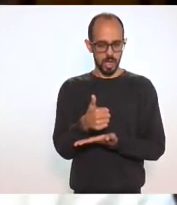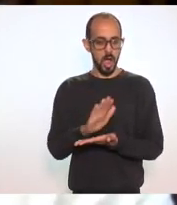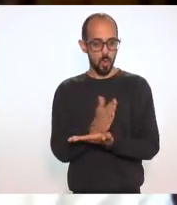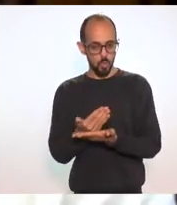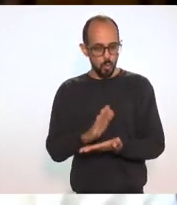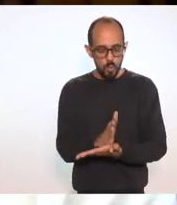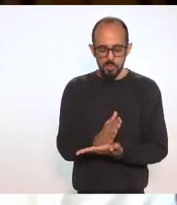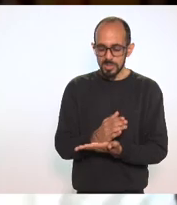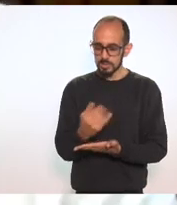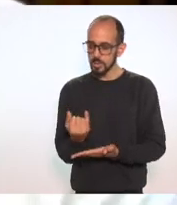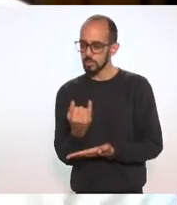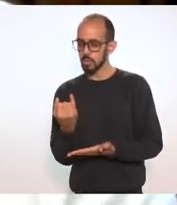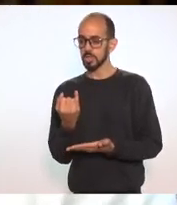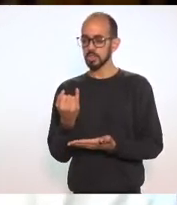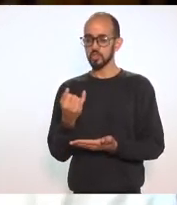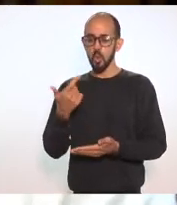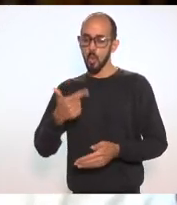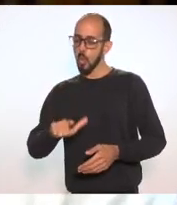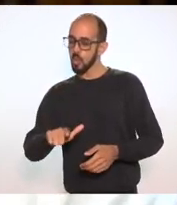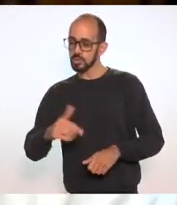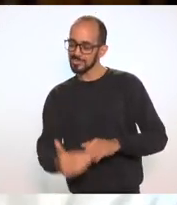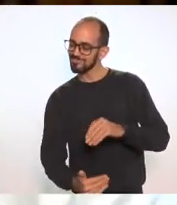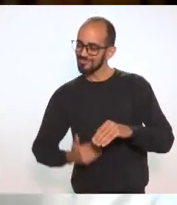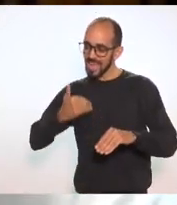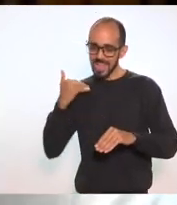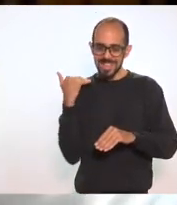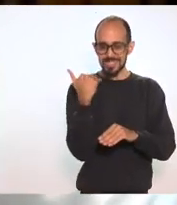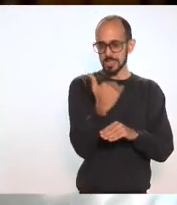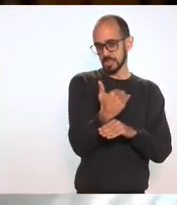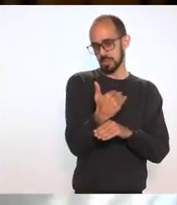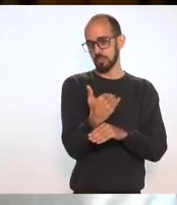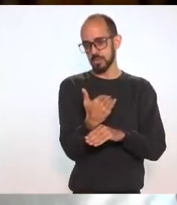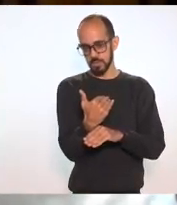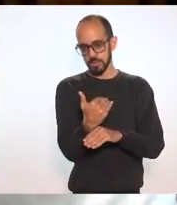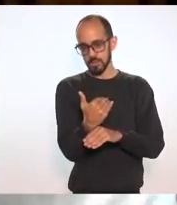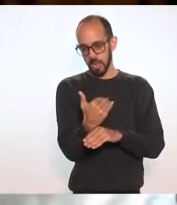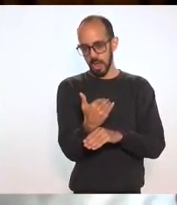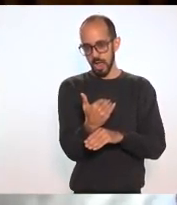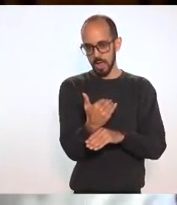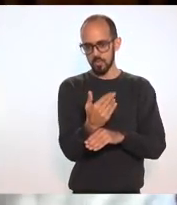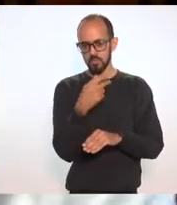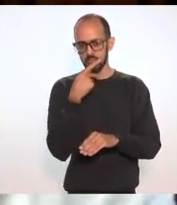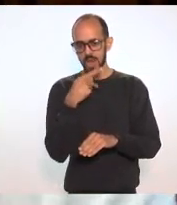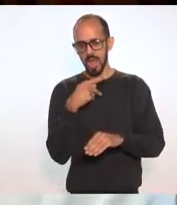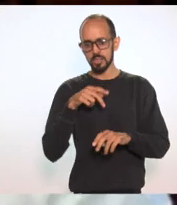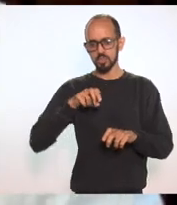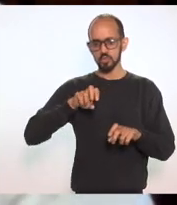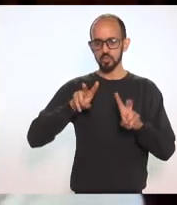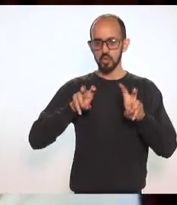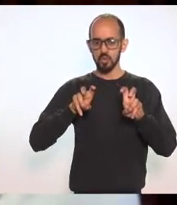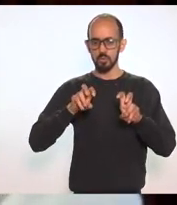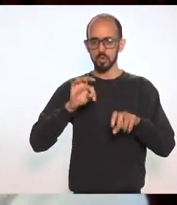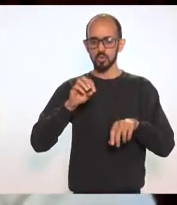são essenciais e fundamentais. Discutir o tombamento histórico e cultural